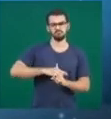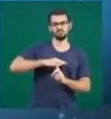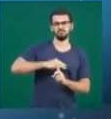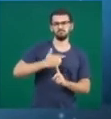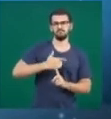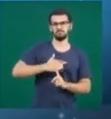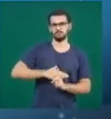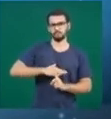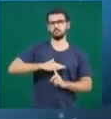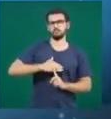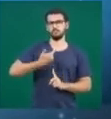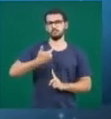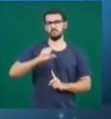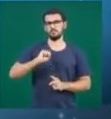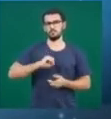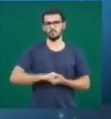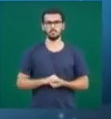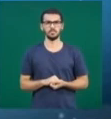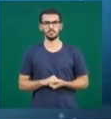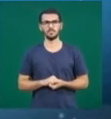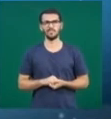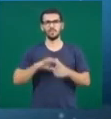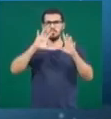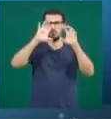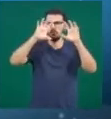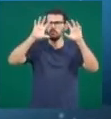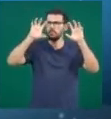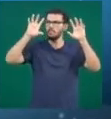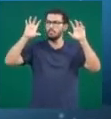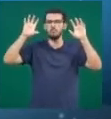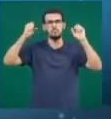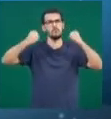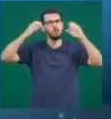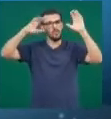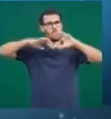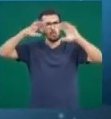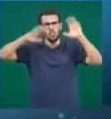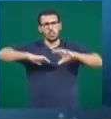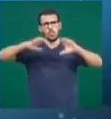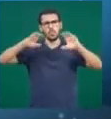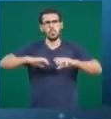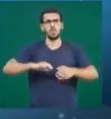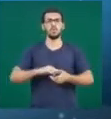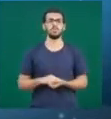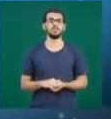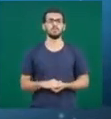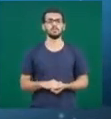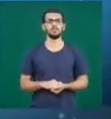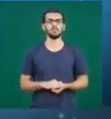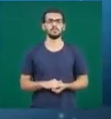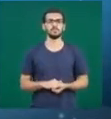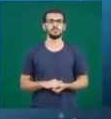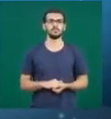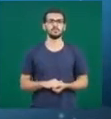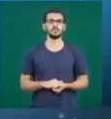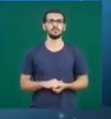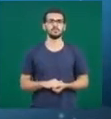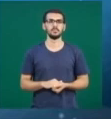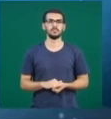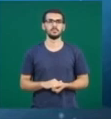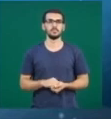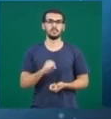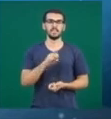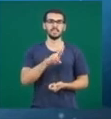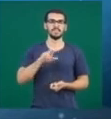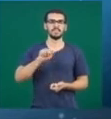22 e 28 graus. O céu deve ficar nublado e tem possibilidade de chuva forte. Mínima de 17 e máxima de